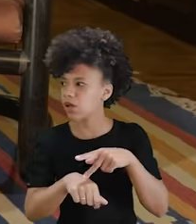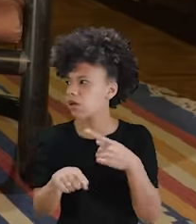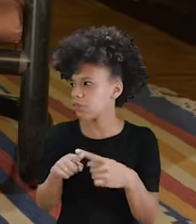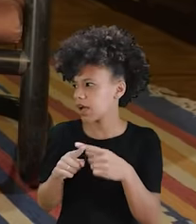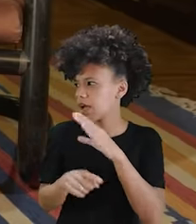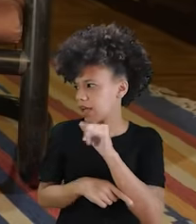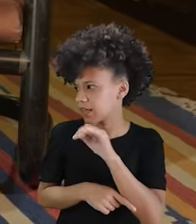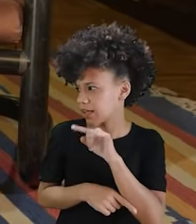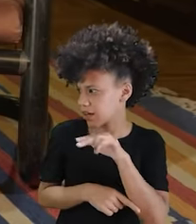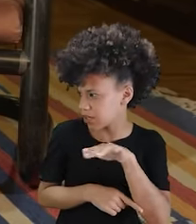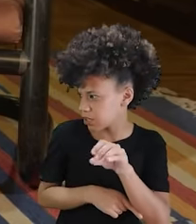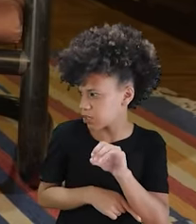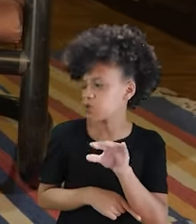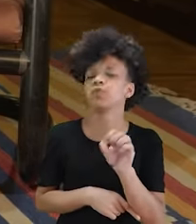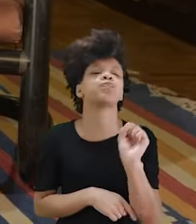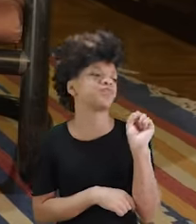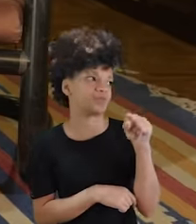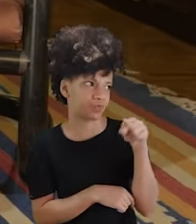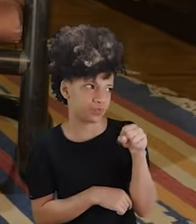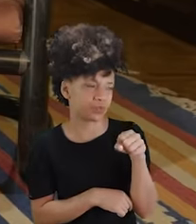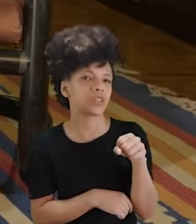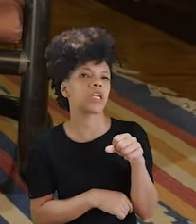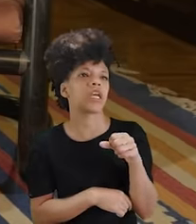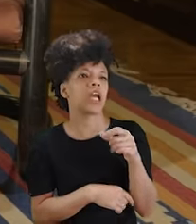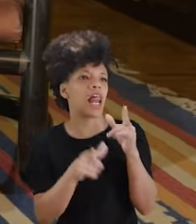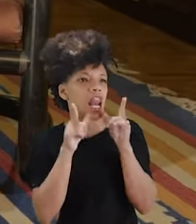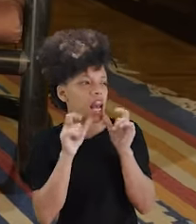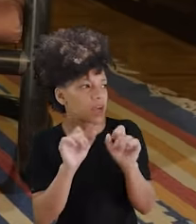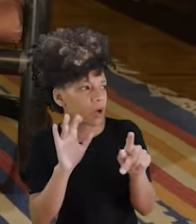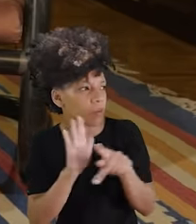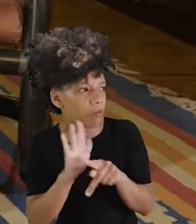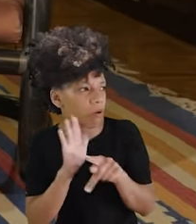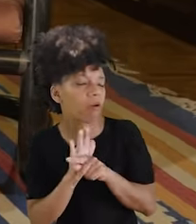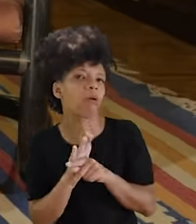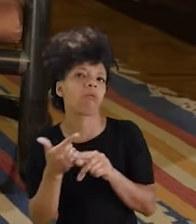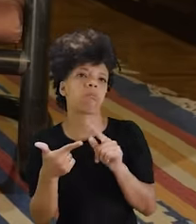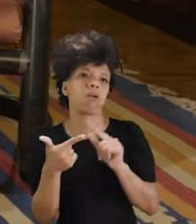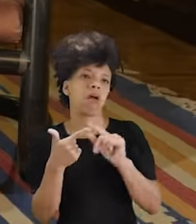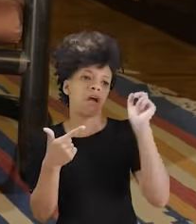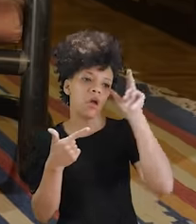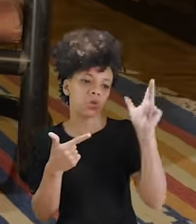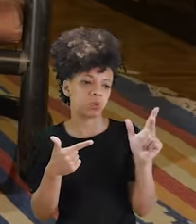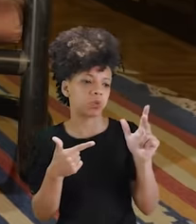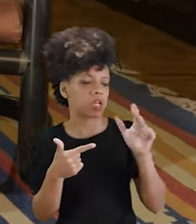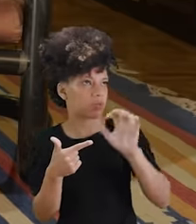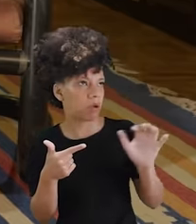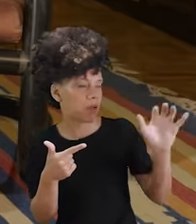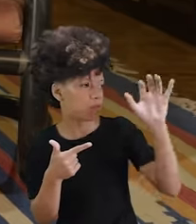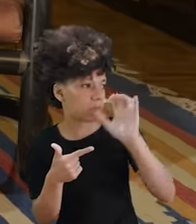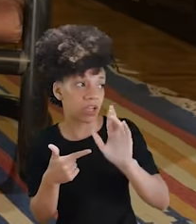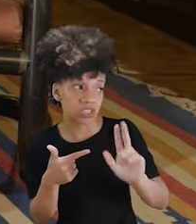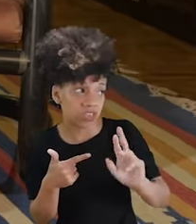por causa dos catalães então além dos dialetos as culturas de cada